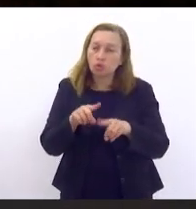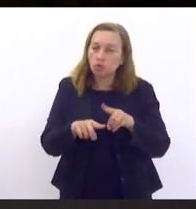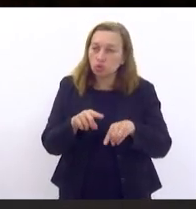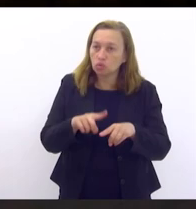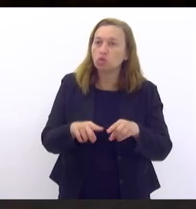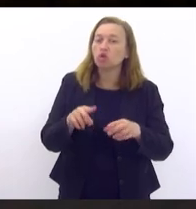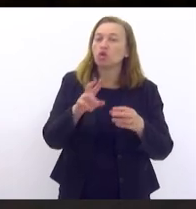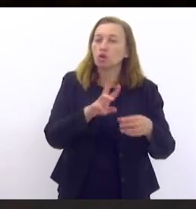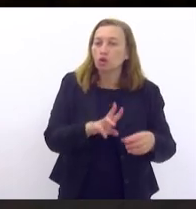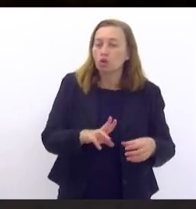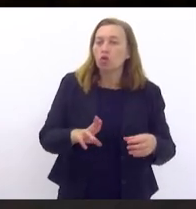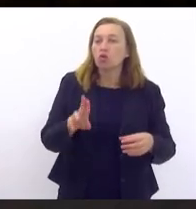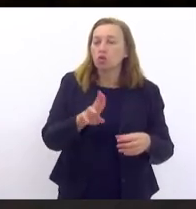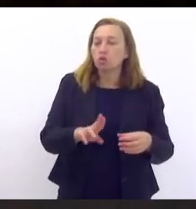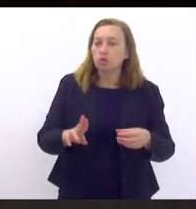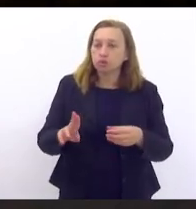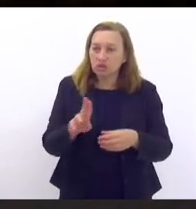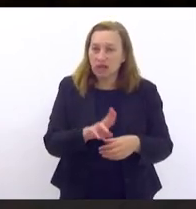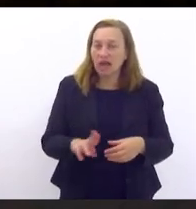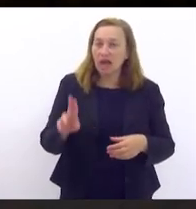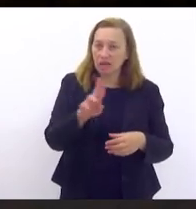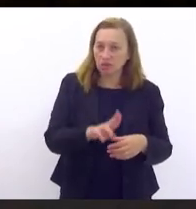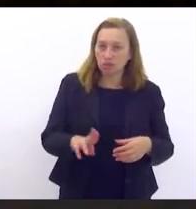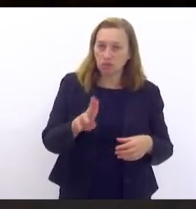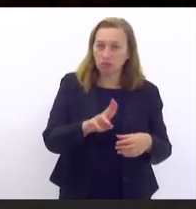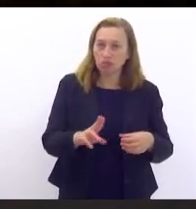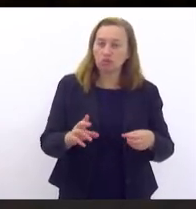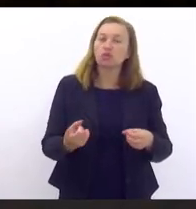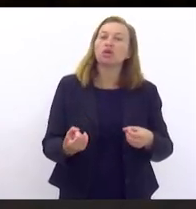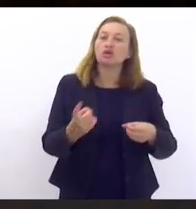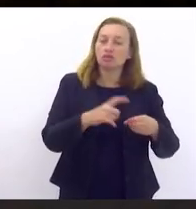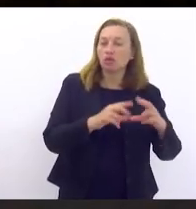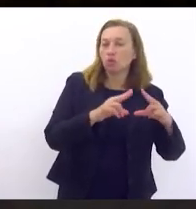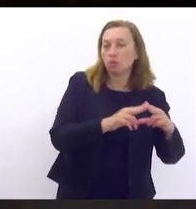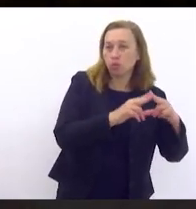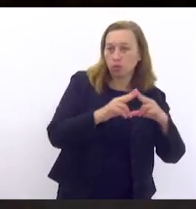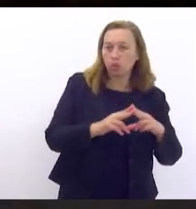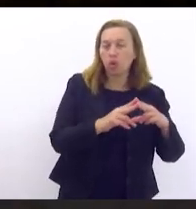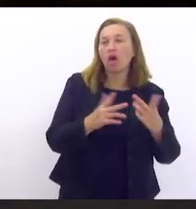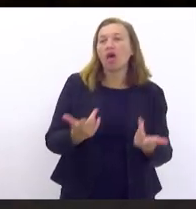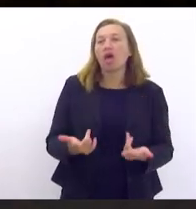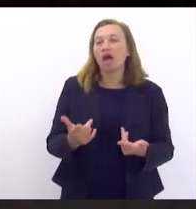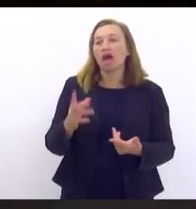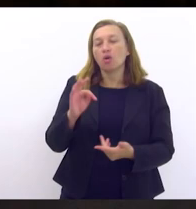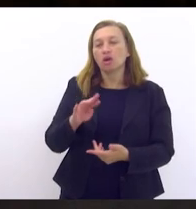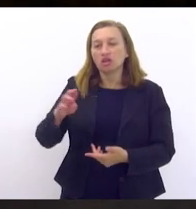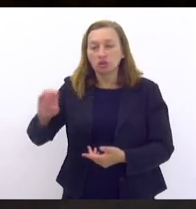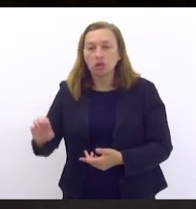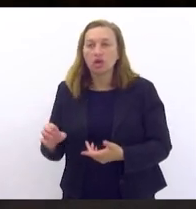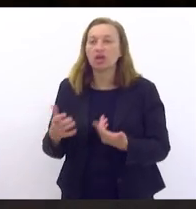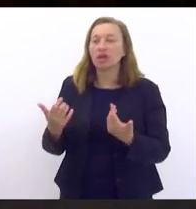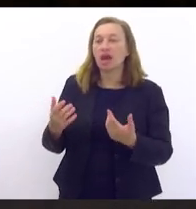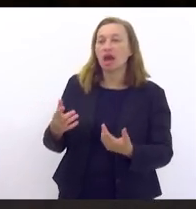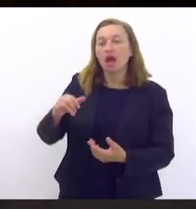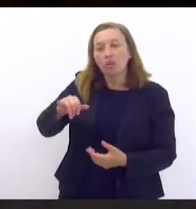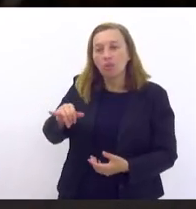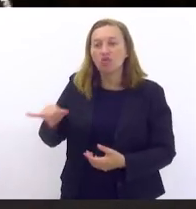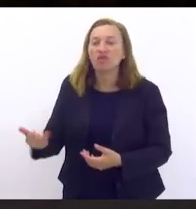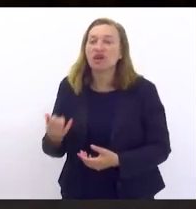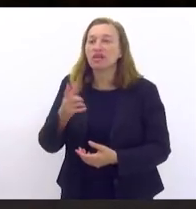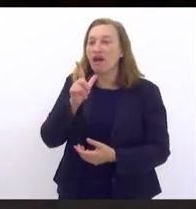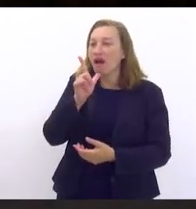ele é utilizado no plantio da horta que fica nessa torre é uma torre que Aproveita a água da chuva que tem energia solar para todas